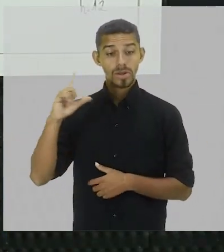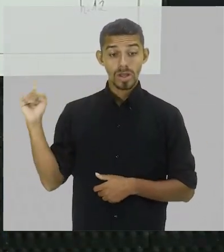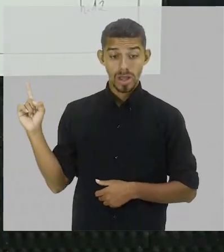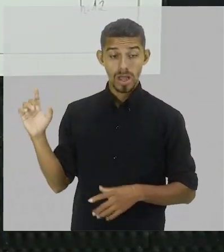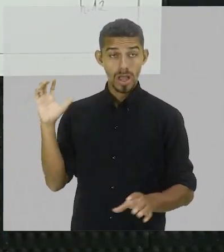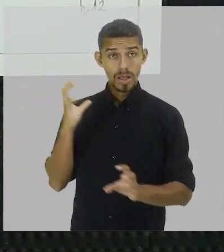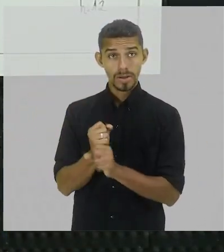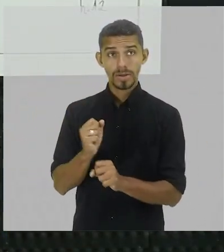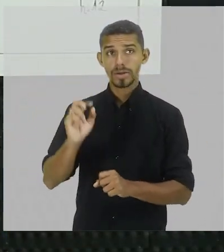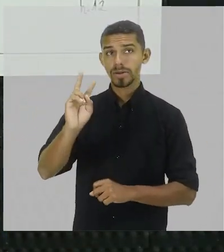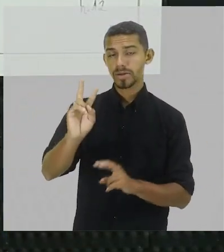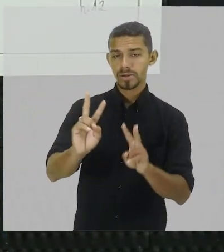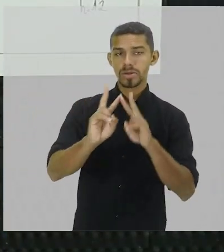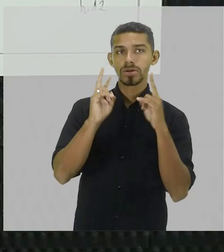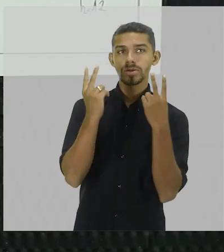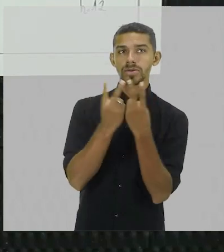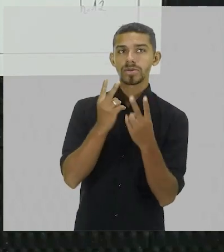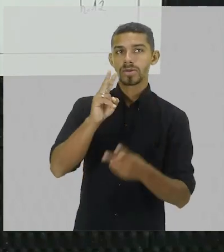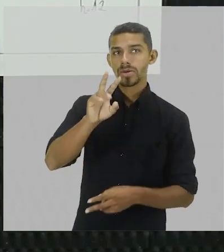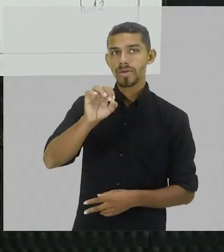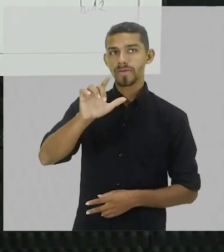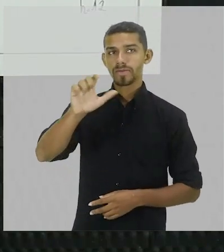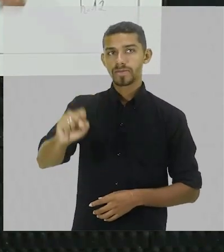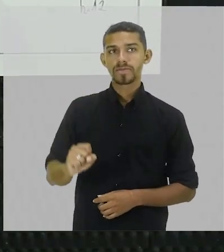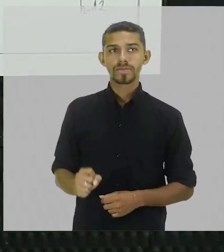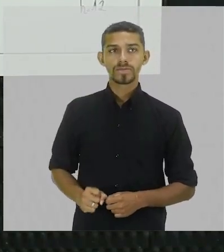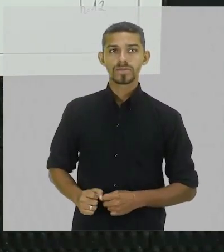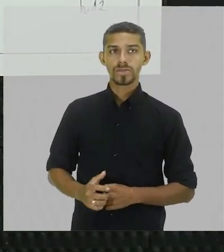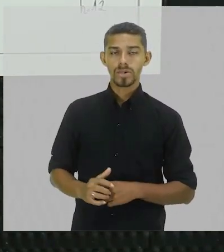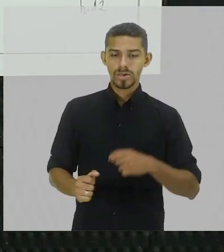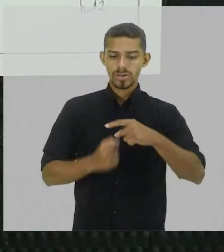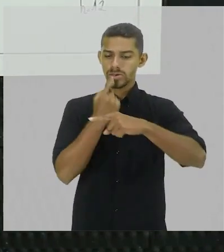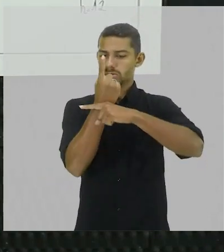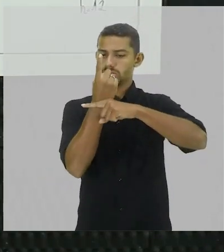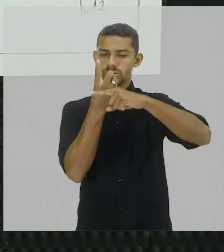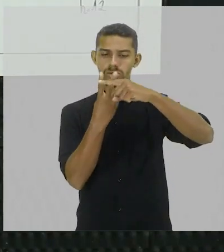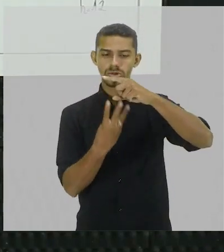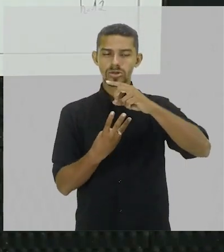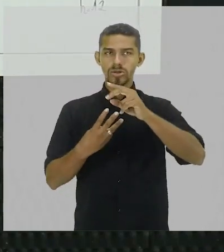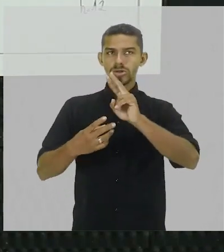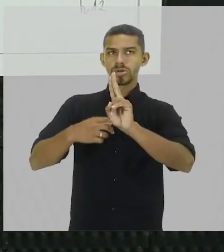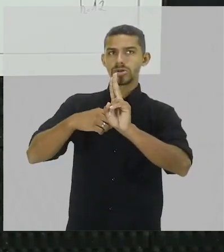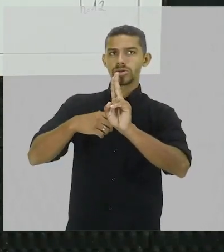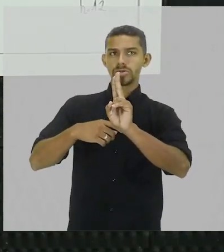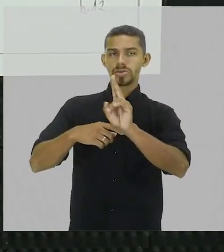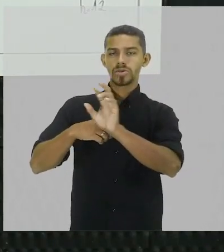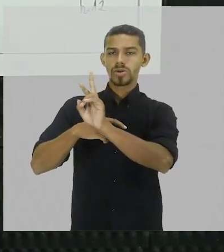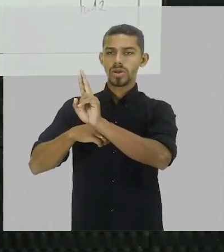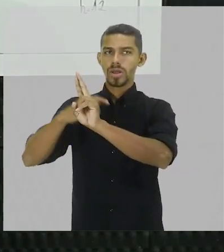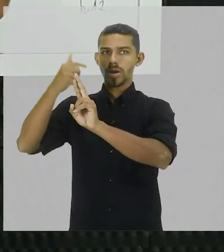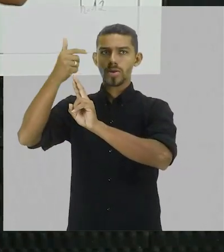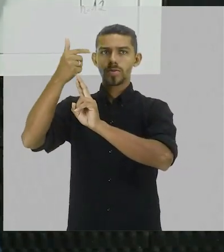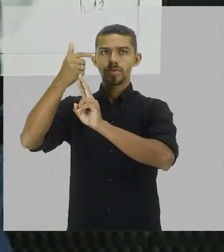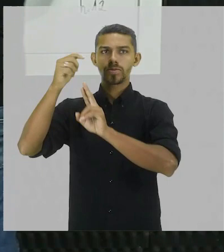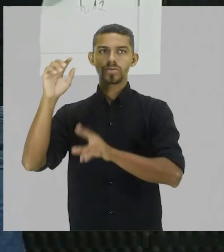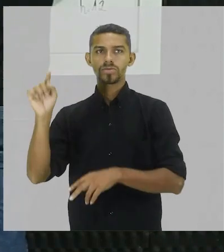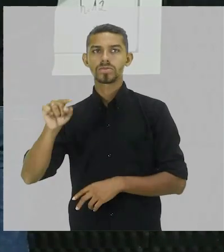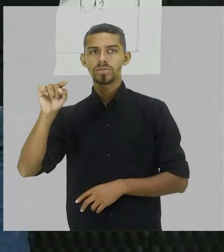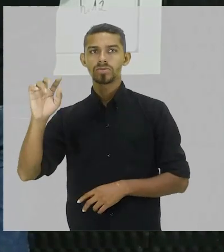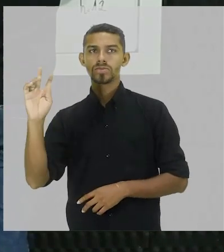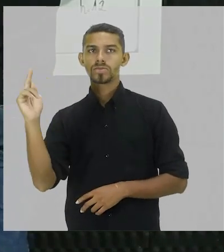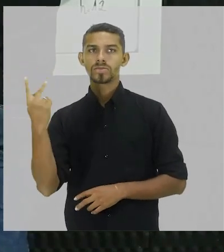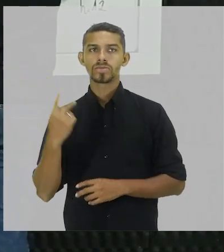do cone, é 1/3 de π vezes o raio ao quadrado multiplicado pela altura. Tá? Então, olha só, turma, vai